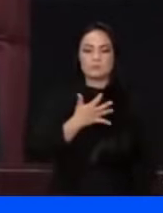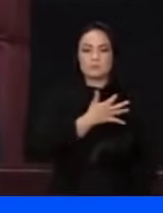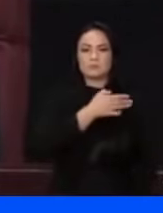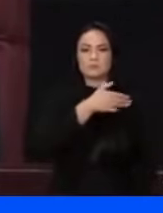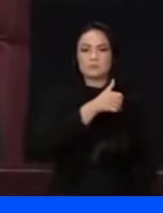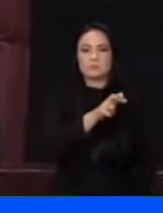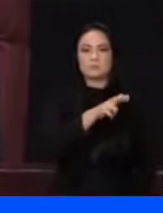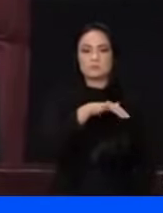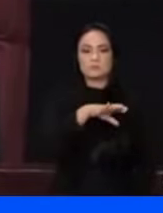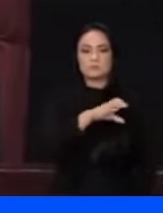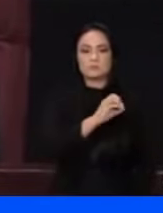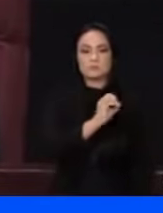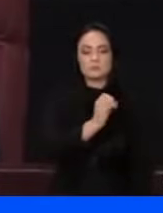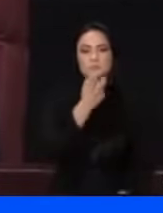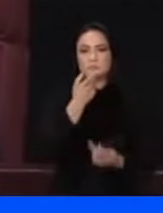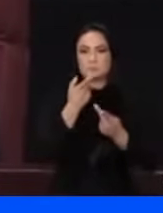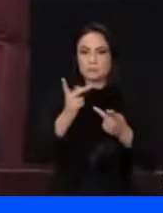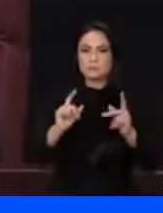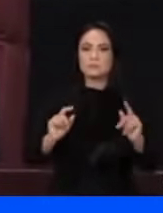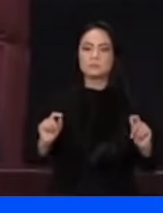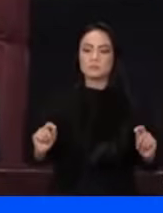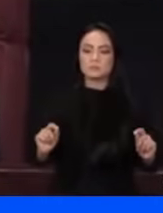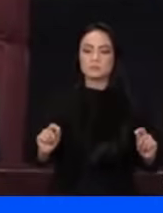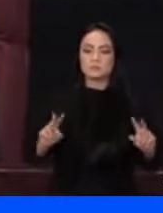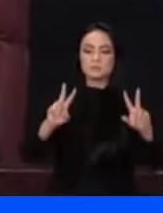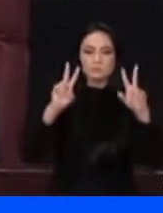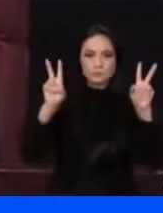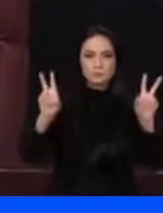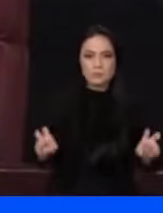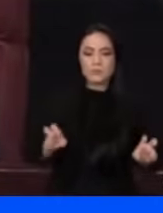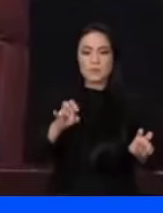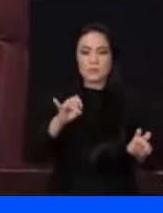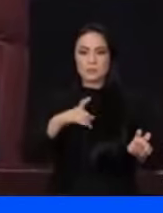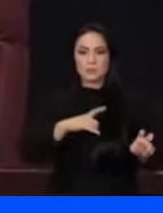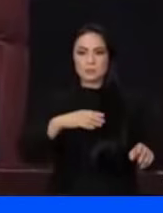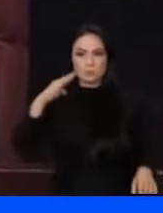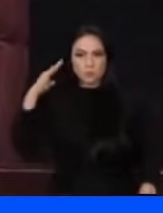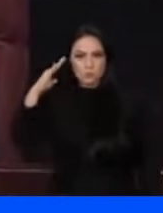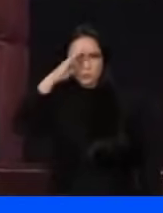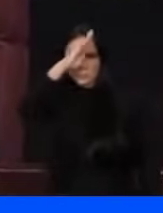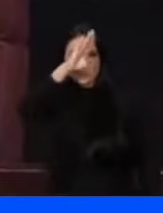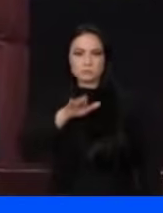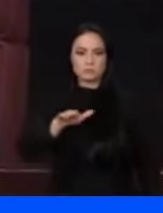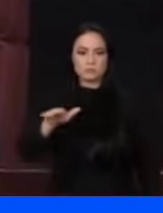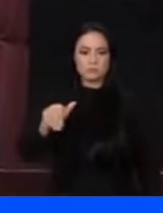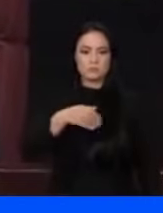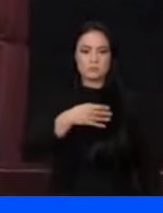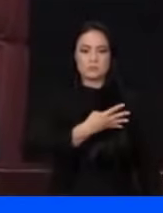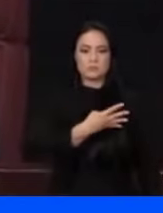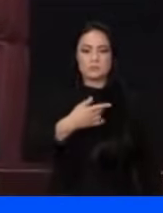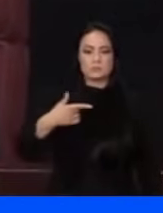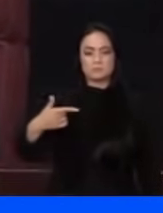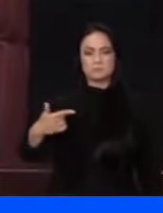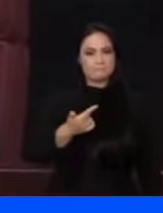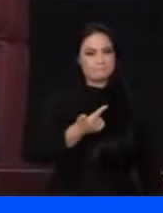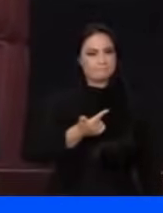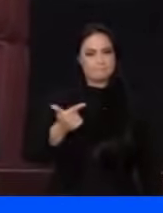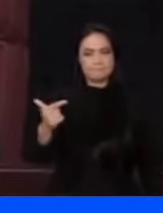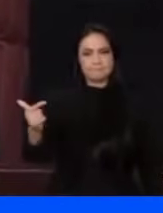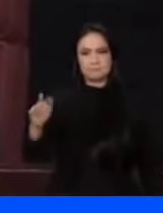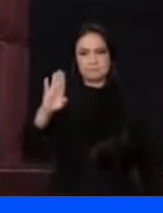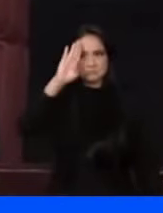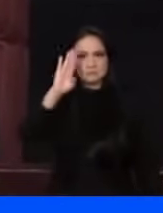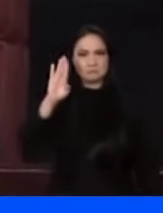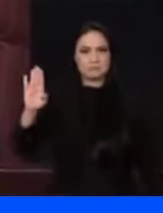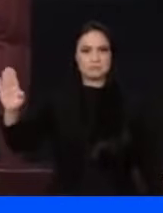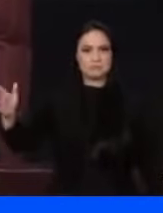Márcio Nunes de Rezende Júnior, afirmando, entre aspas, se o Bolsonaro acionar 142, não haverá general que